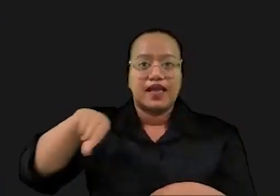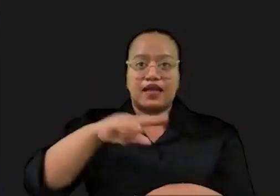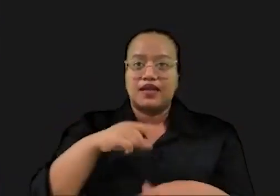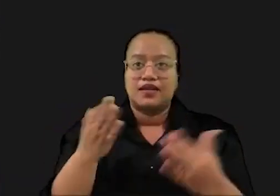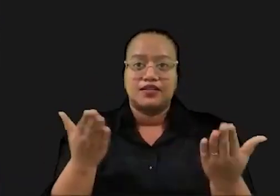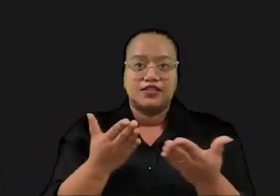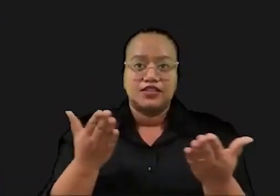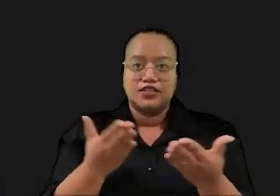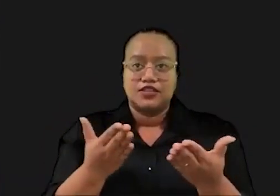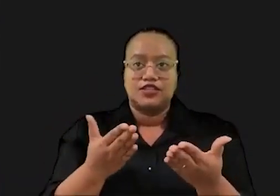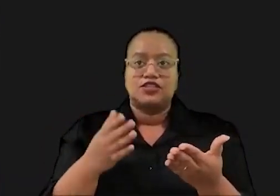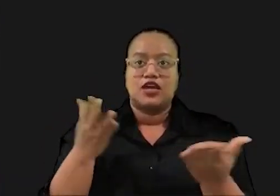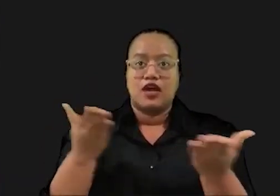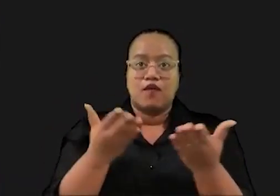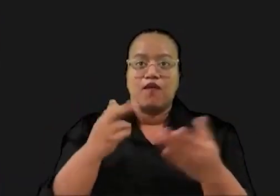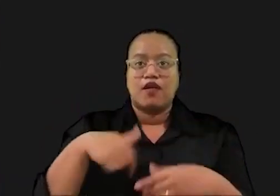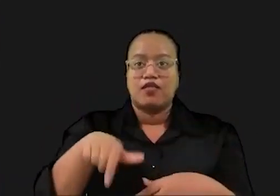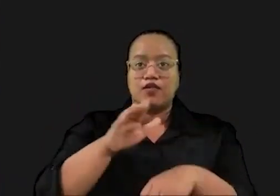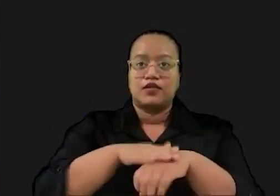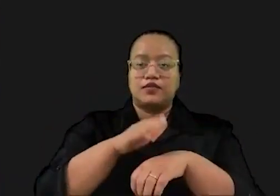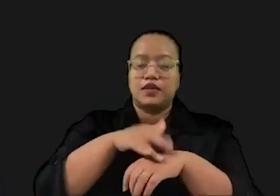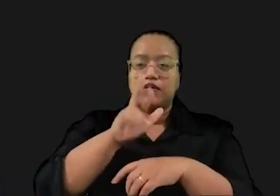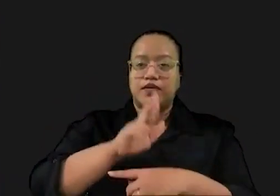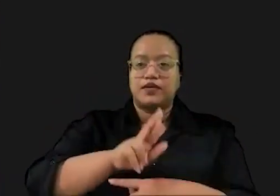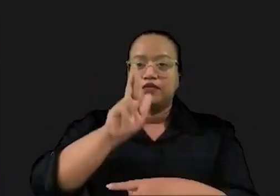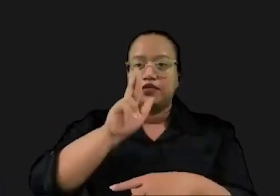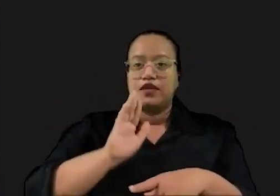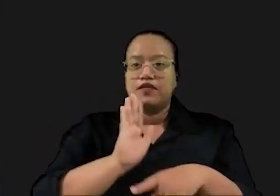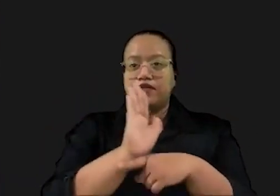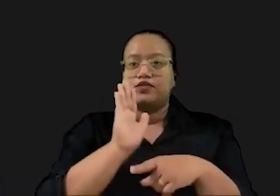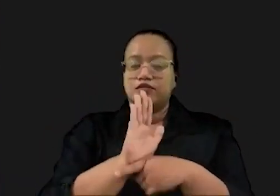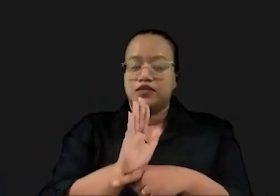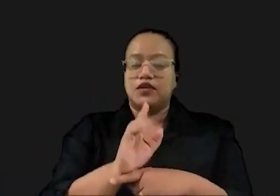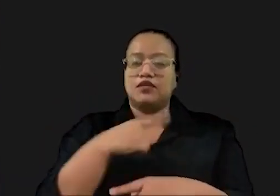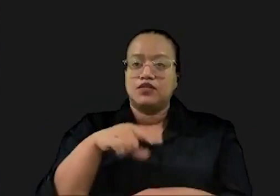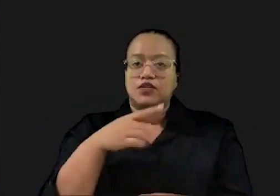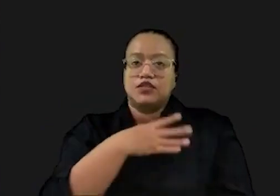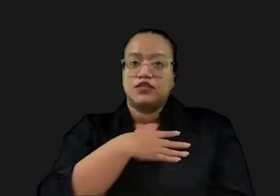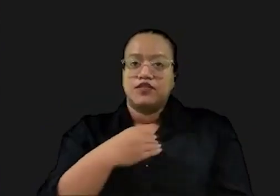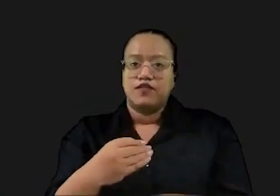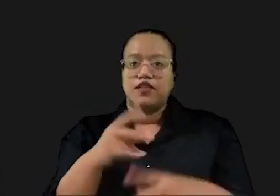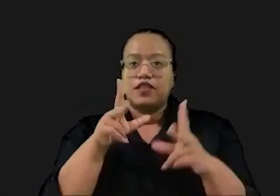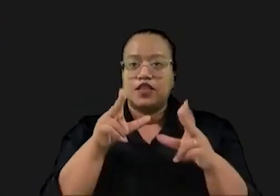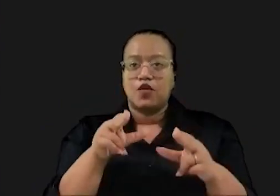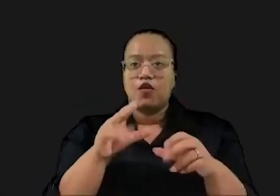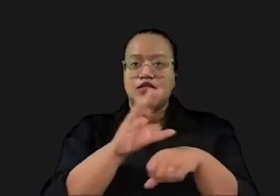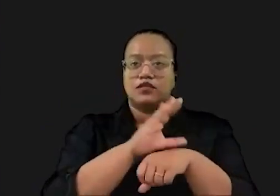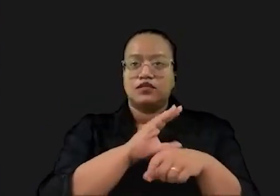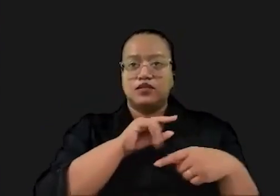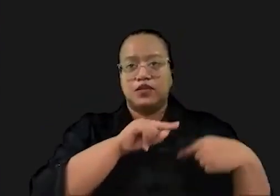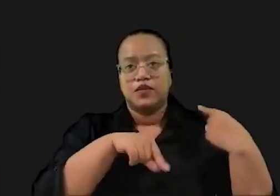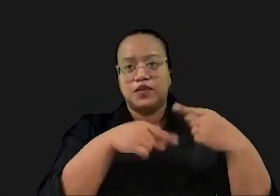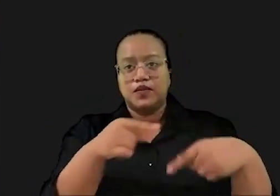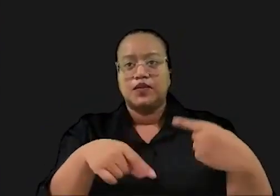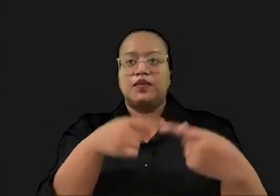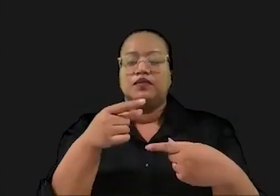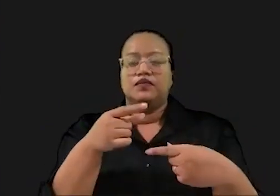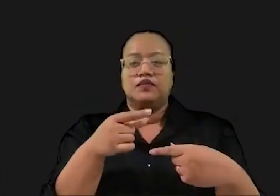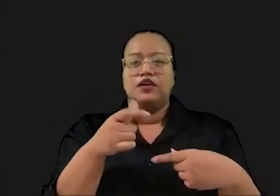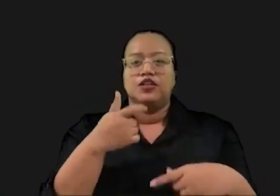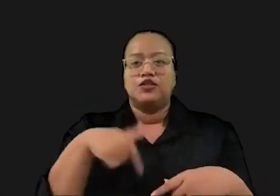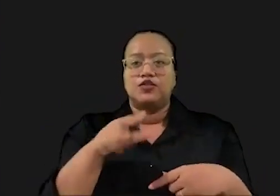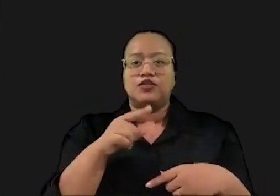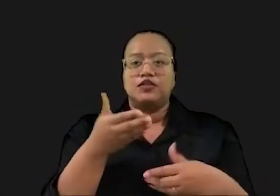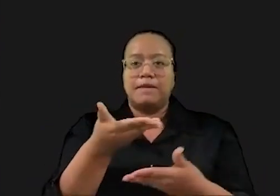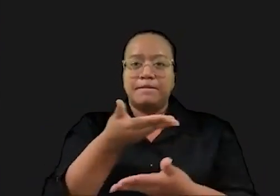com a nossa geração. E nós somos filhos dessa Constituição. Aliás, nós não somos nem filhos, nós somos partícipes, nós participamos